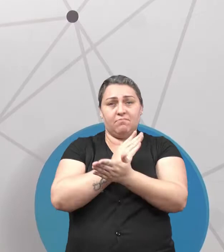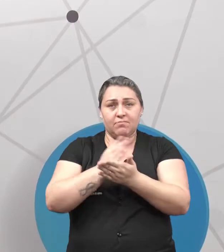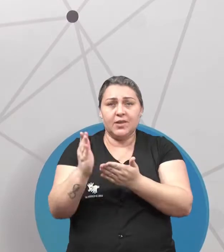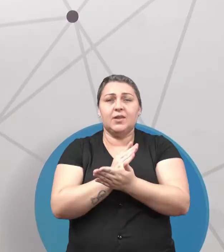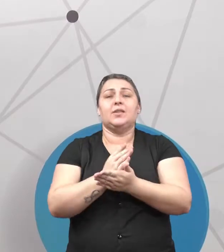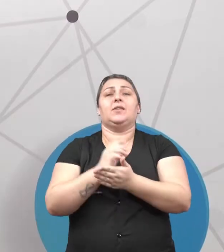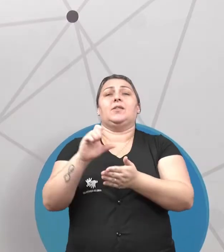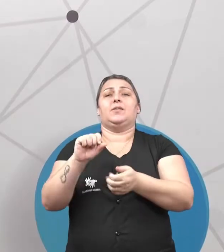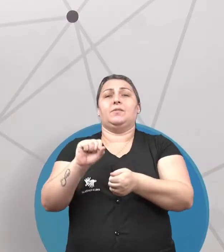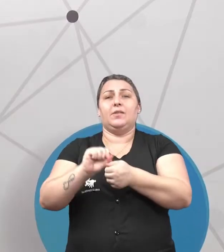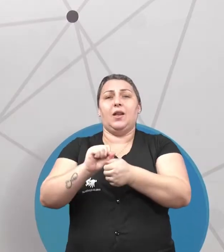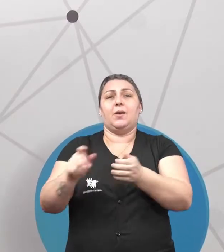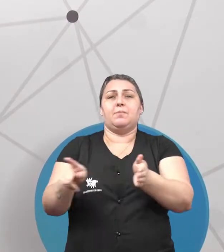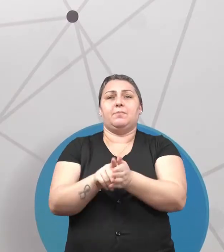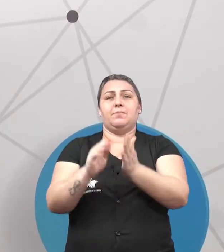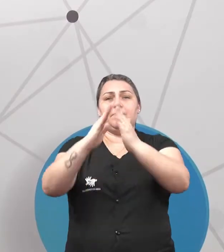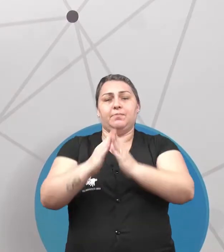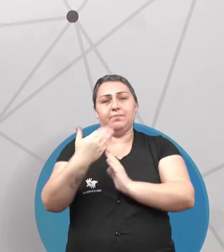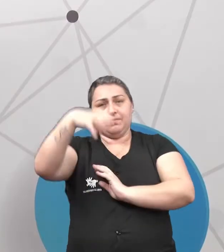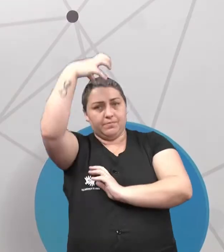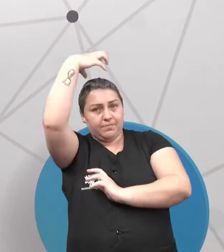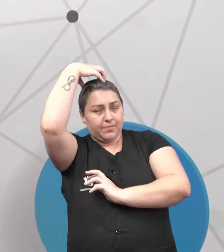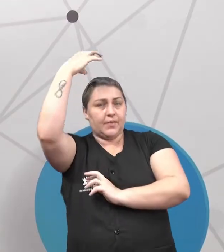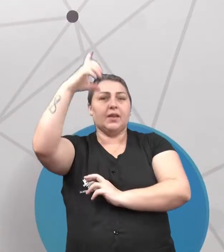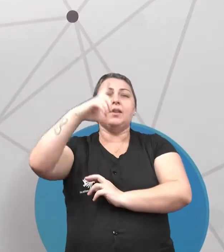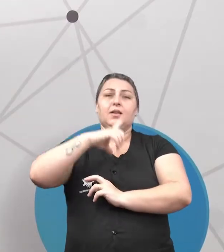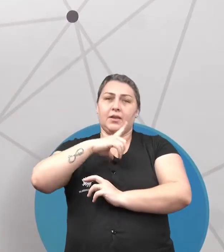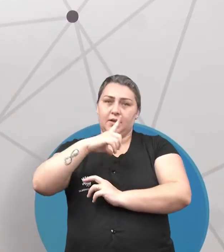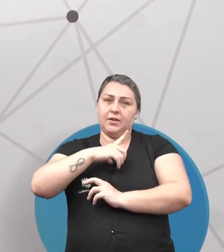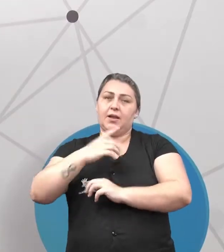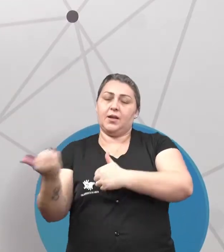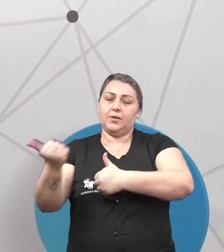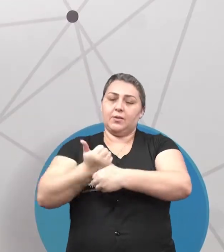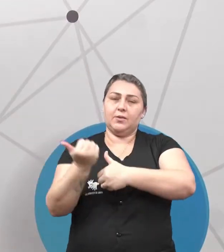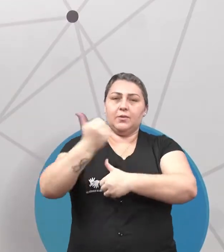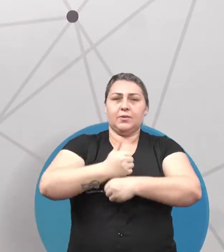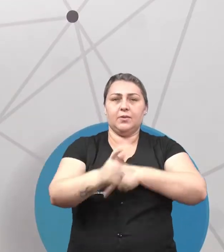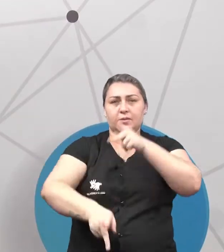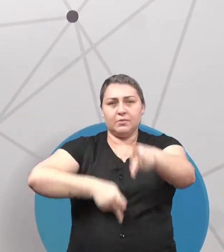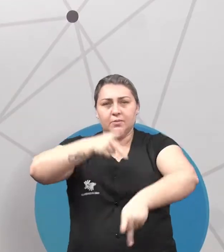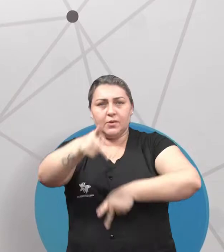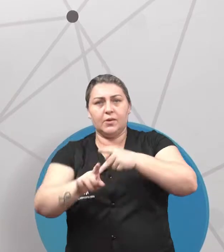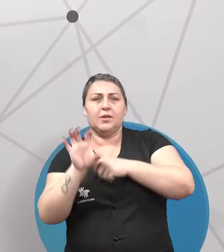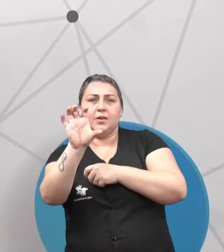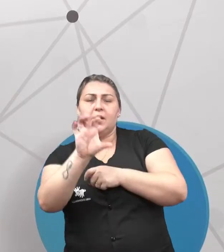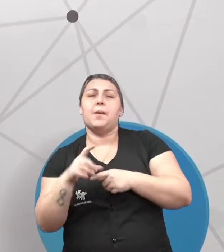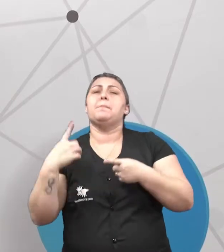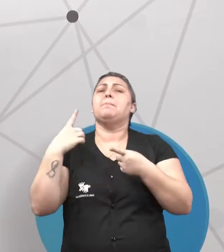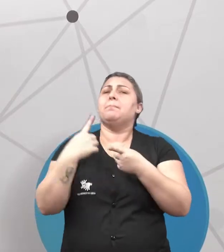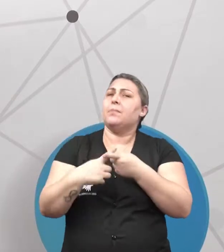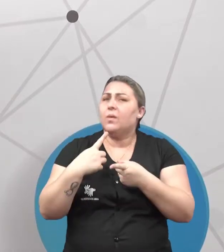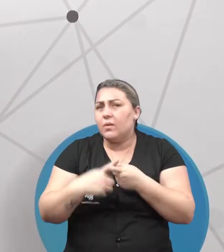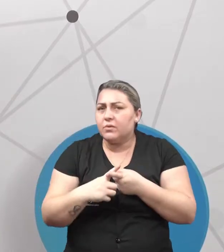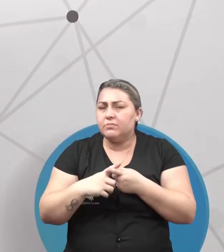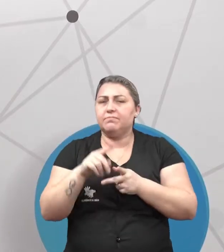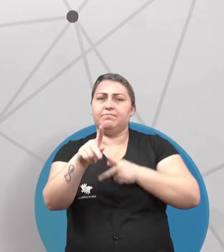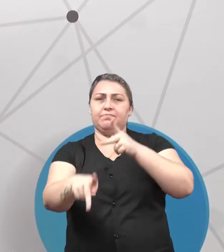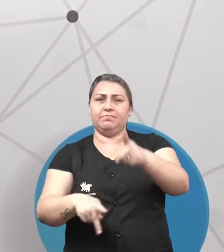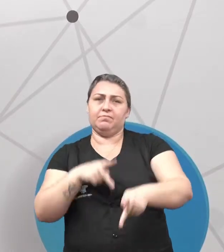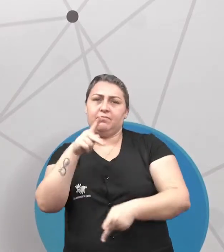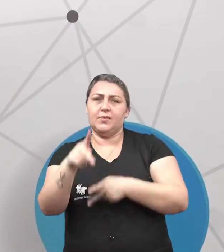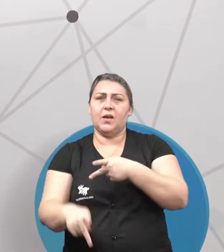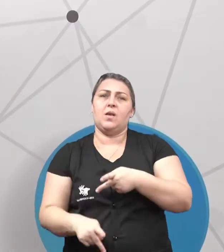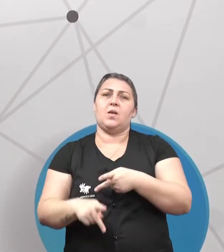um império, né? Então, a gente tem aí a sucessão de povos nessa região. Mas por que será que esses povos, né, que alguns eram